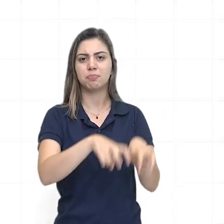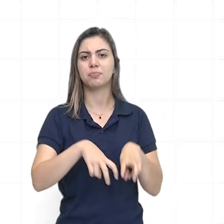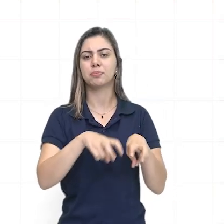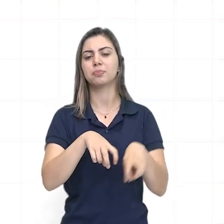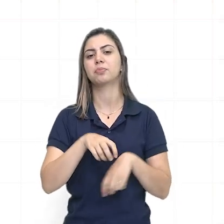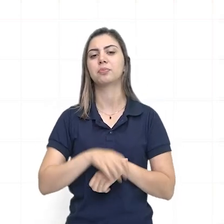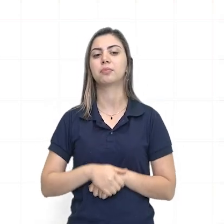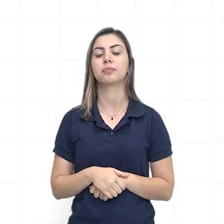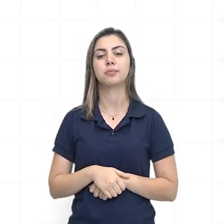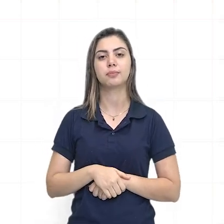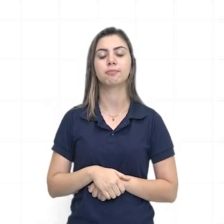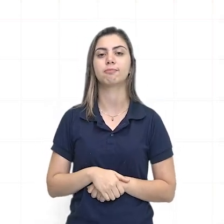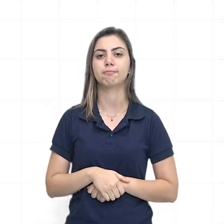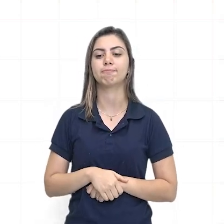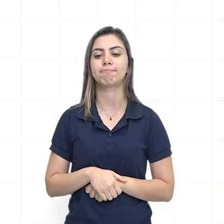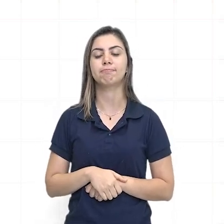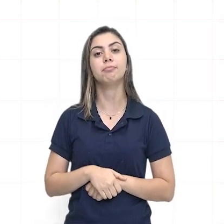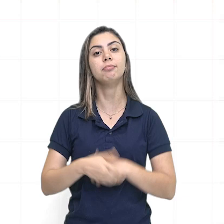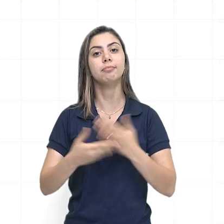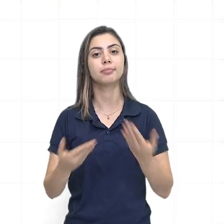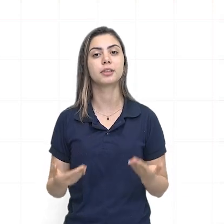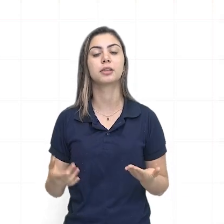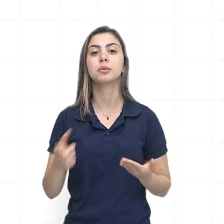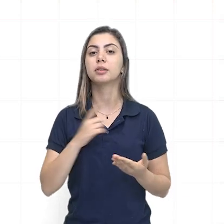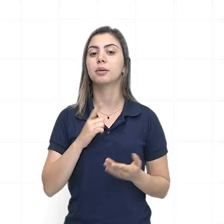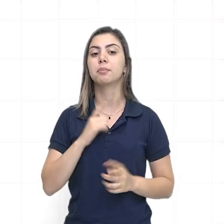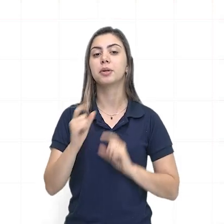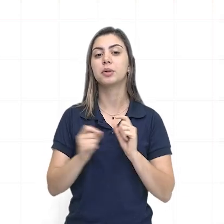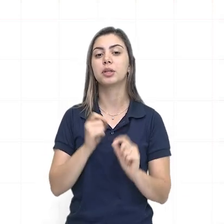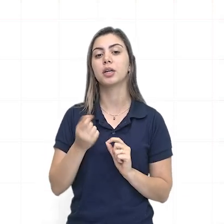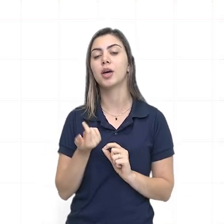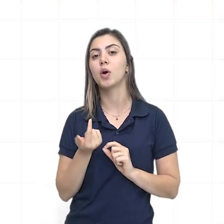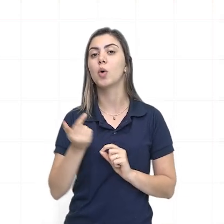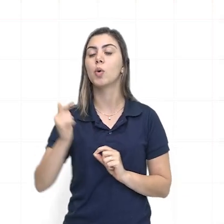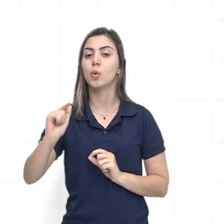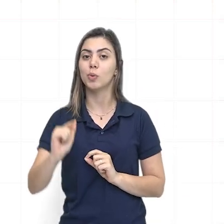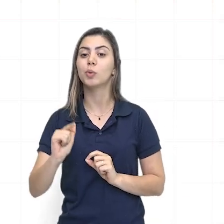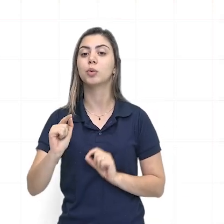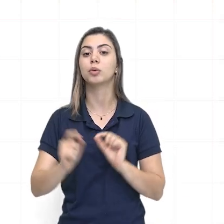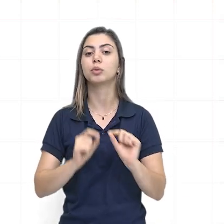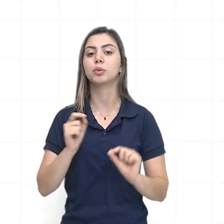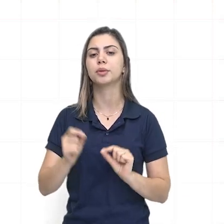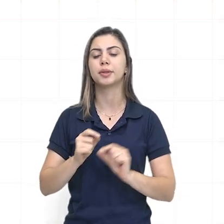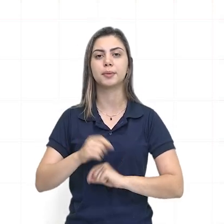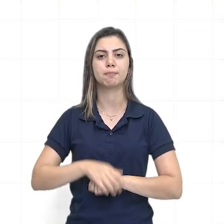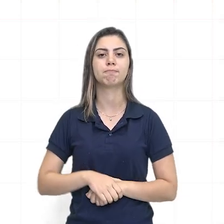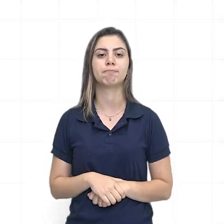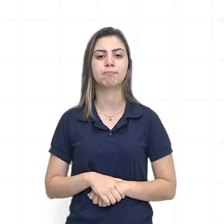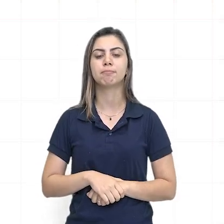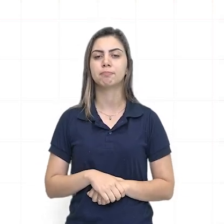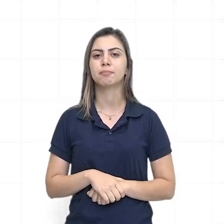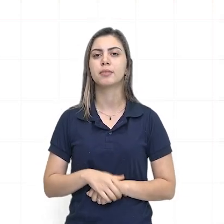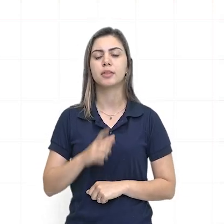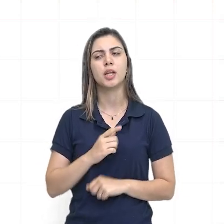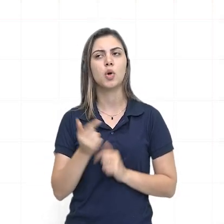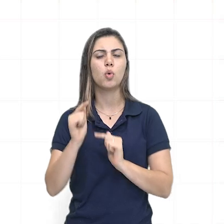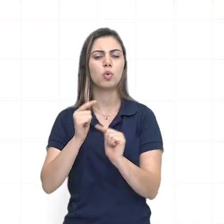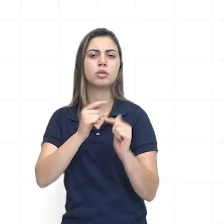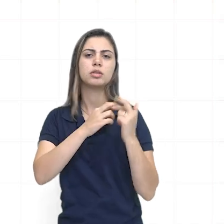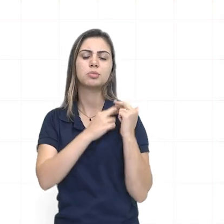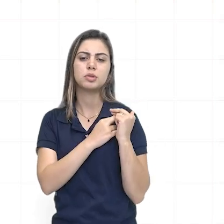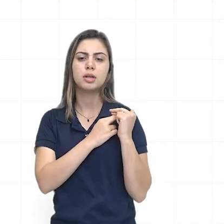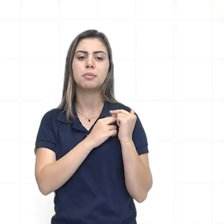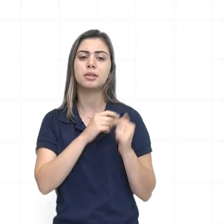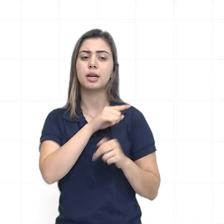Dentro disso, você ainda tem, além dessas obrigações principais, haviam outras menores, né? E o